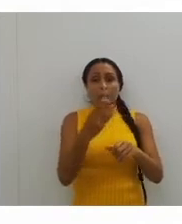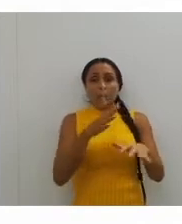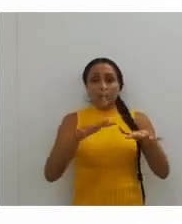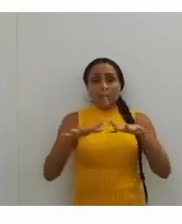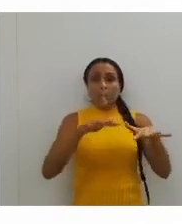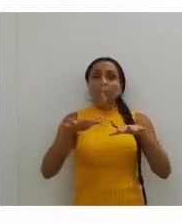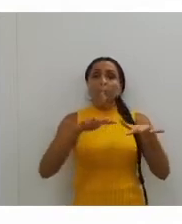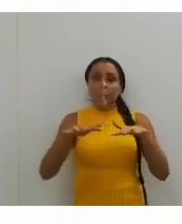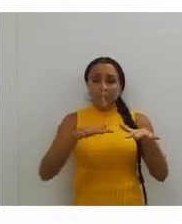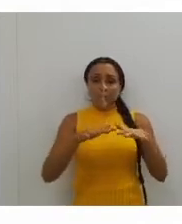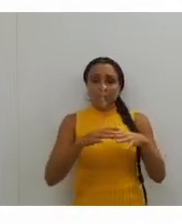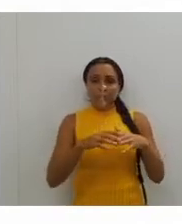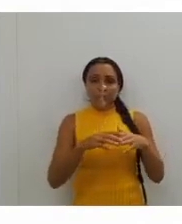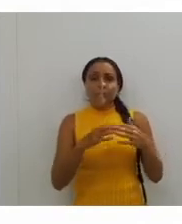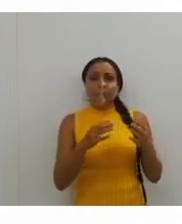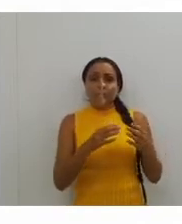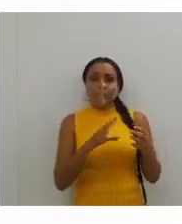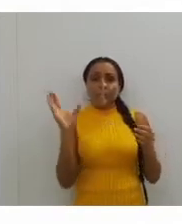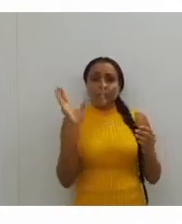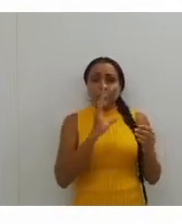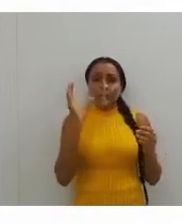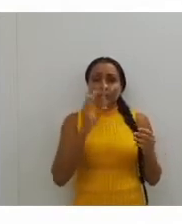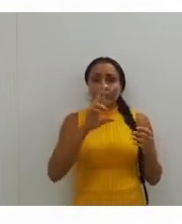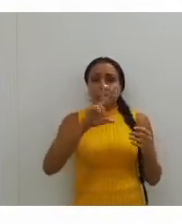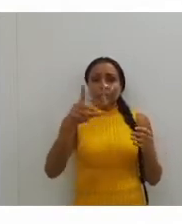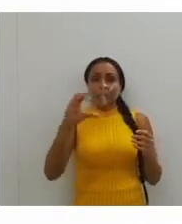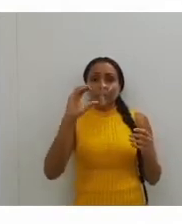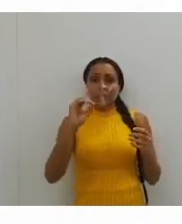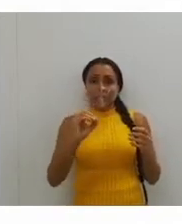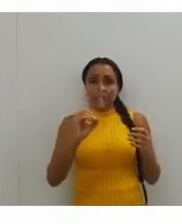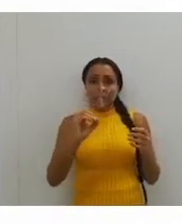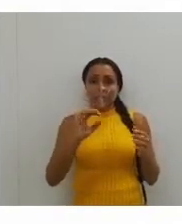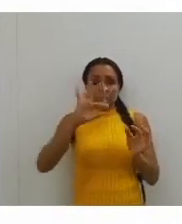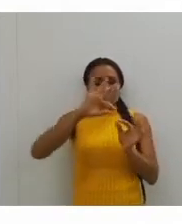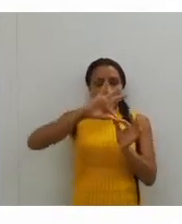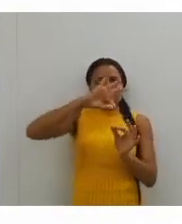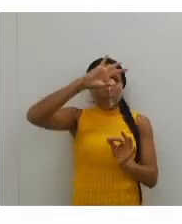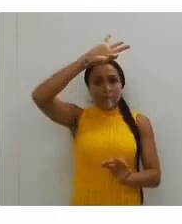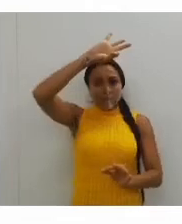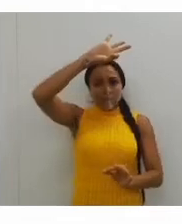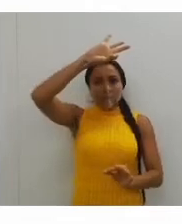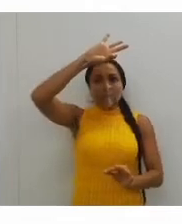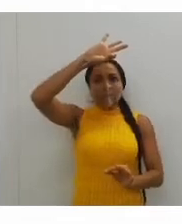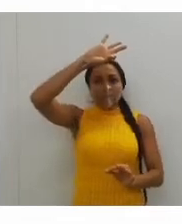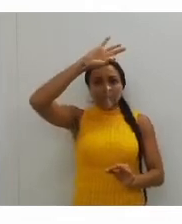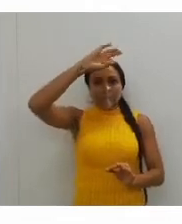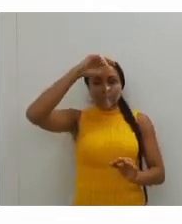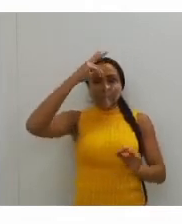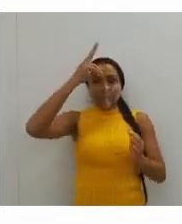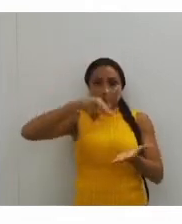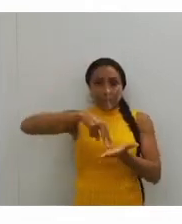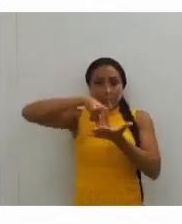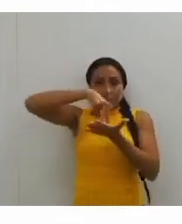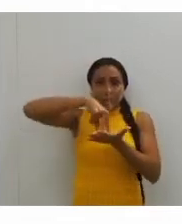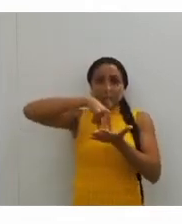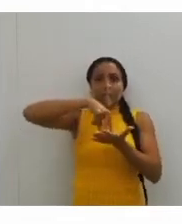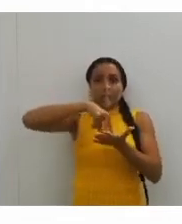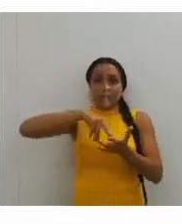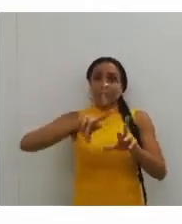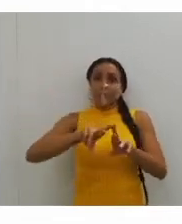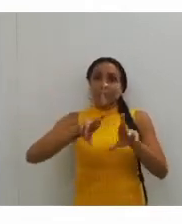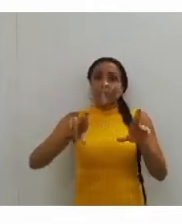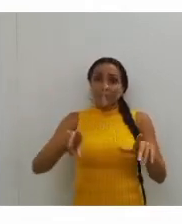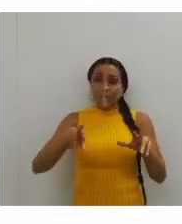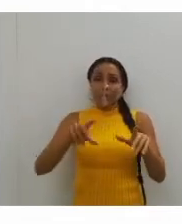caso, se a aceleração for diferente de zero e ela for vertical, a balança vai indicar o peso aparente diferente